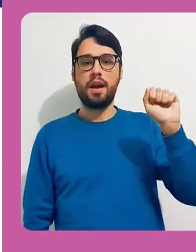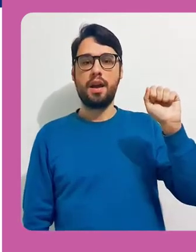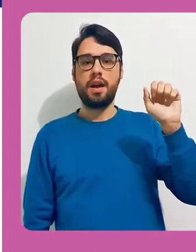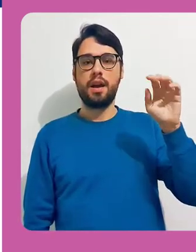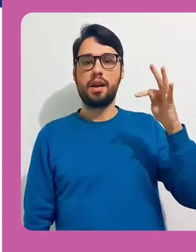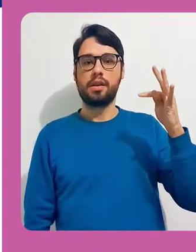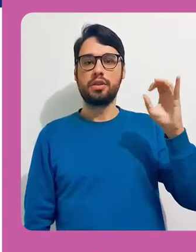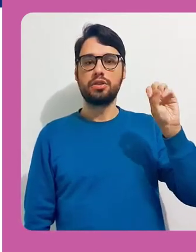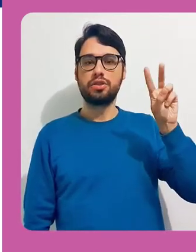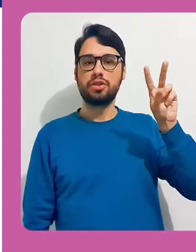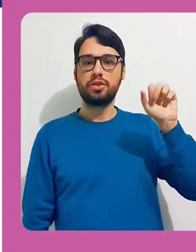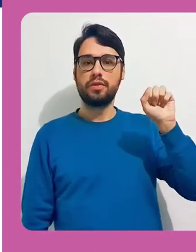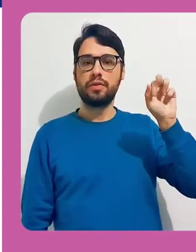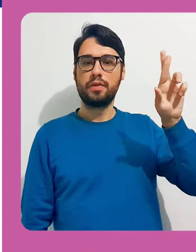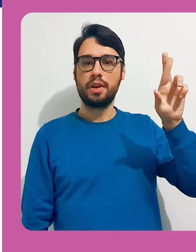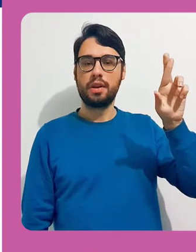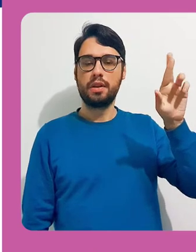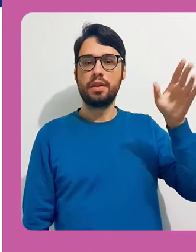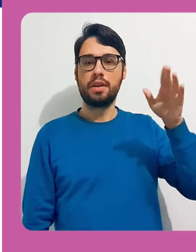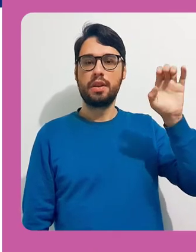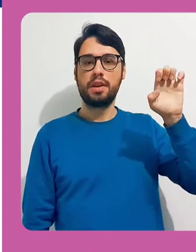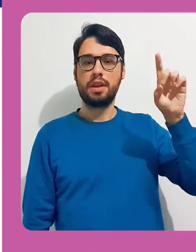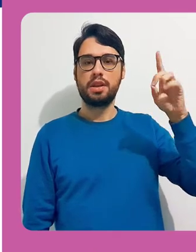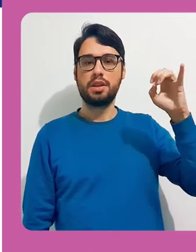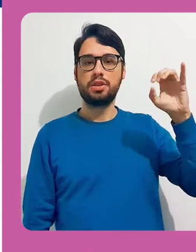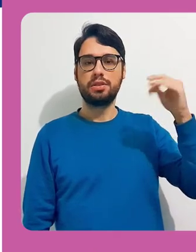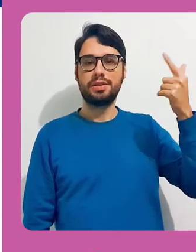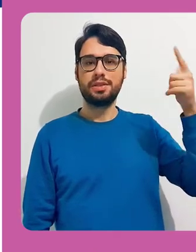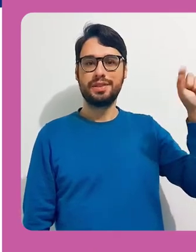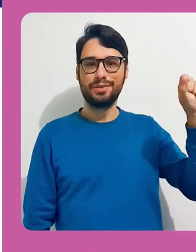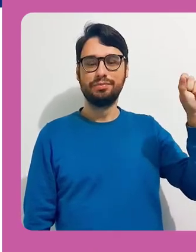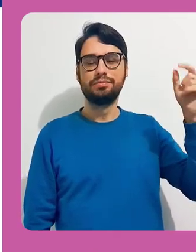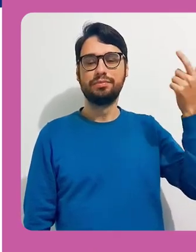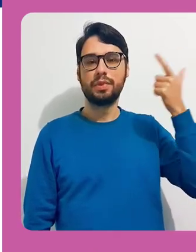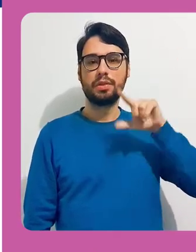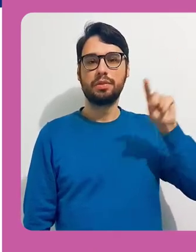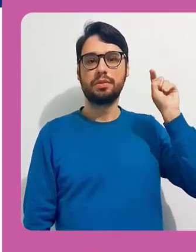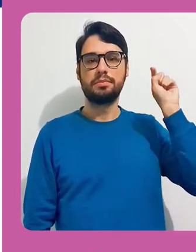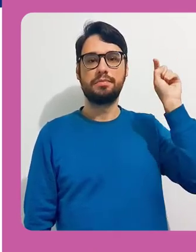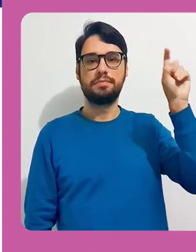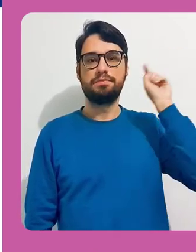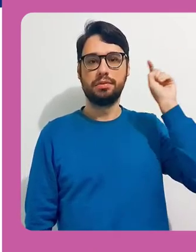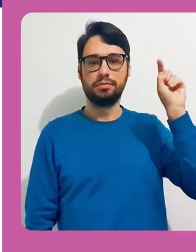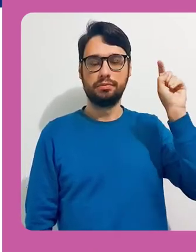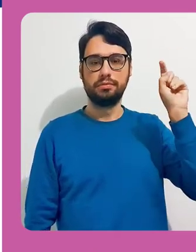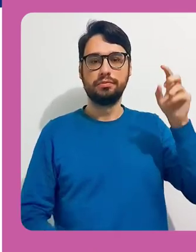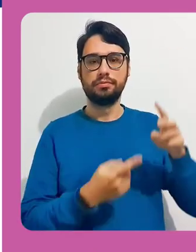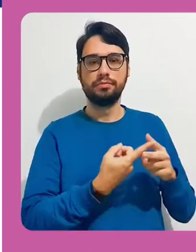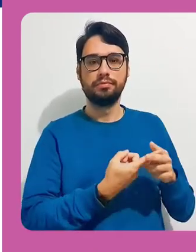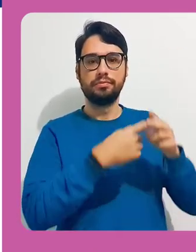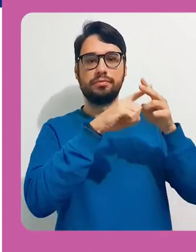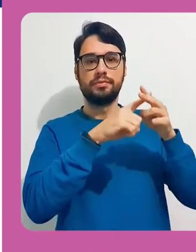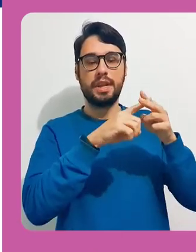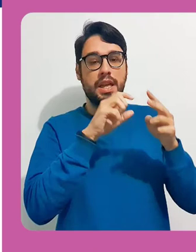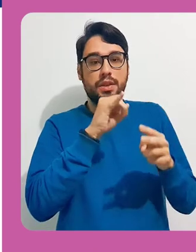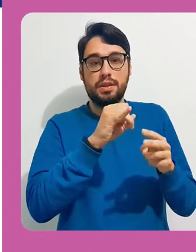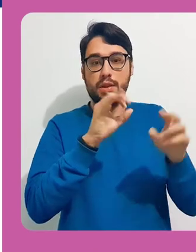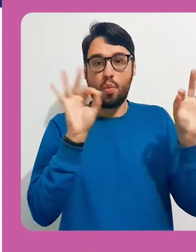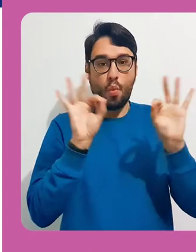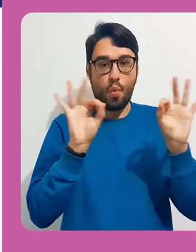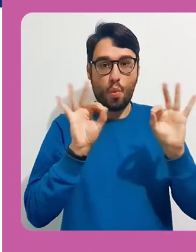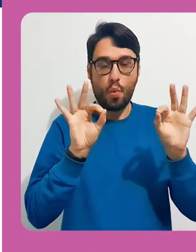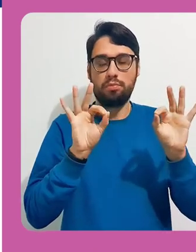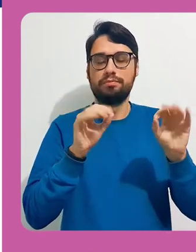Quando a gente entra no curso e não está no módulo de edição, não aparecem opções de edição